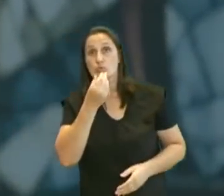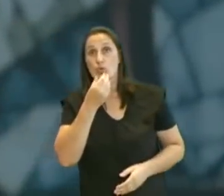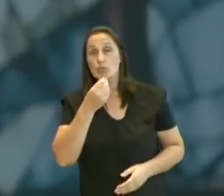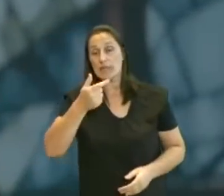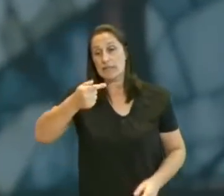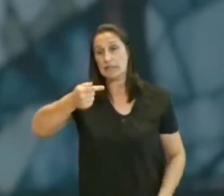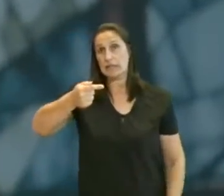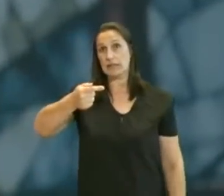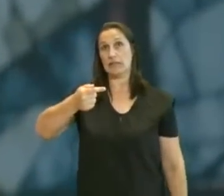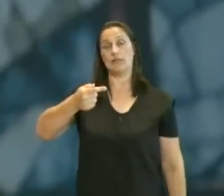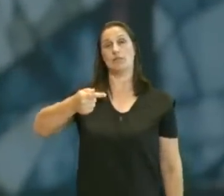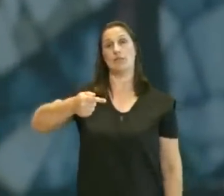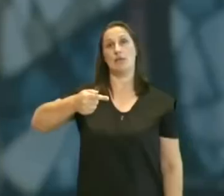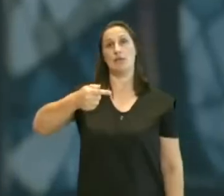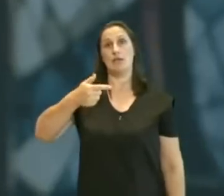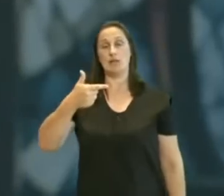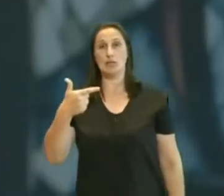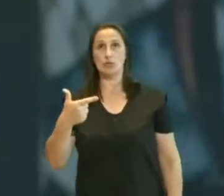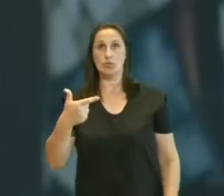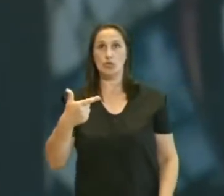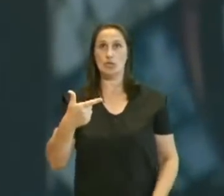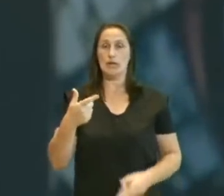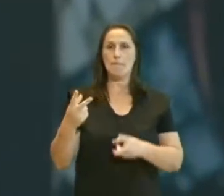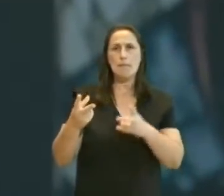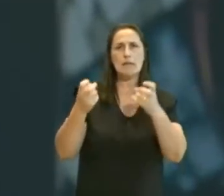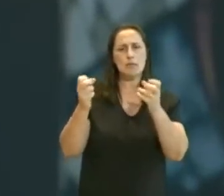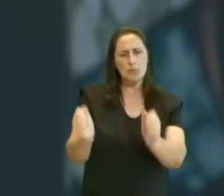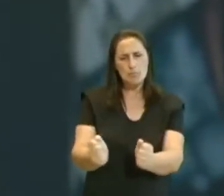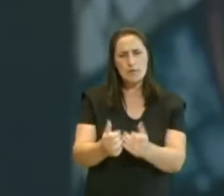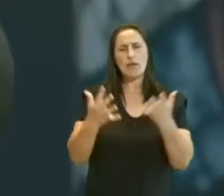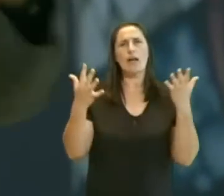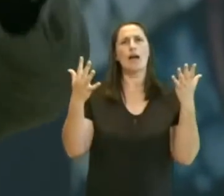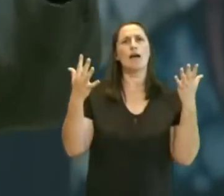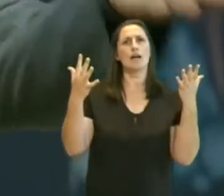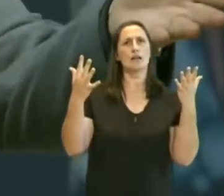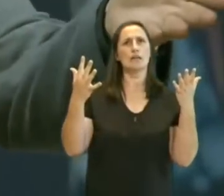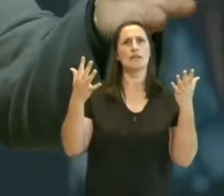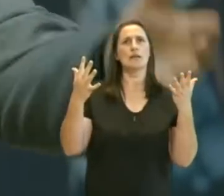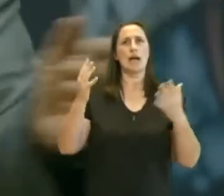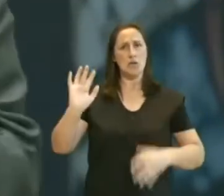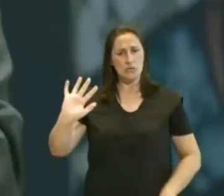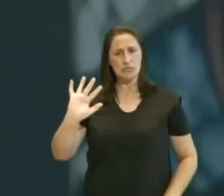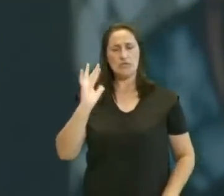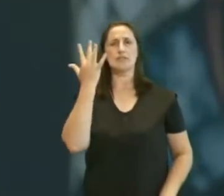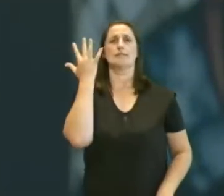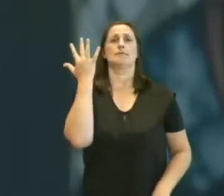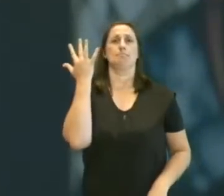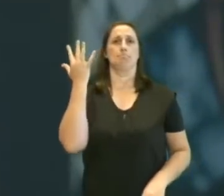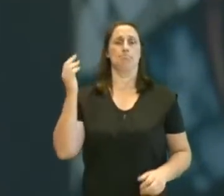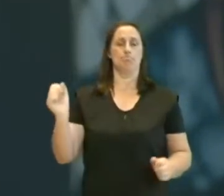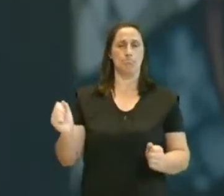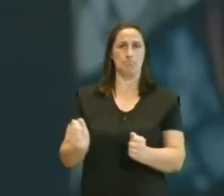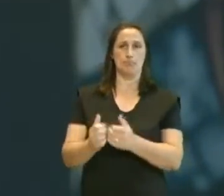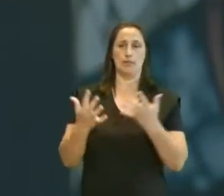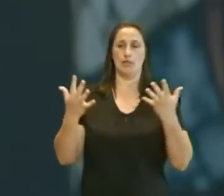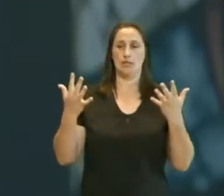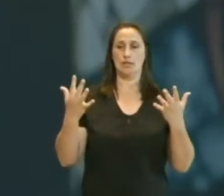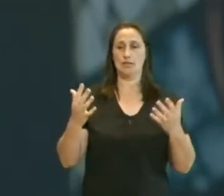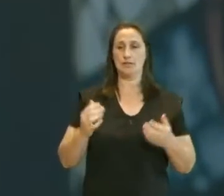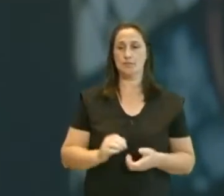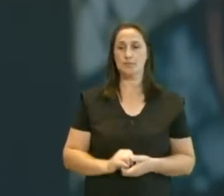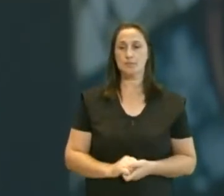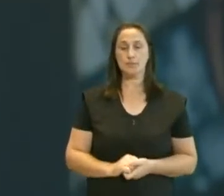não apenas viram milagres, eles participaram de milagres. Mas